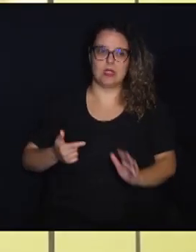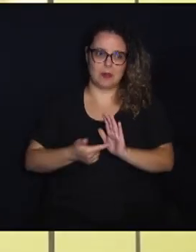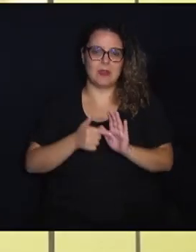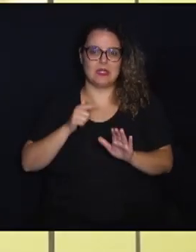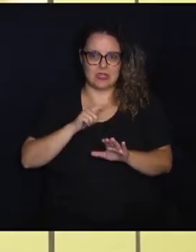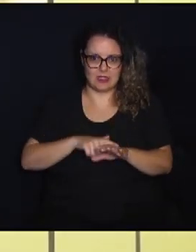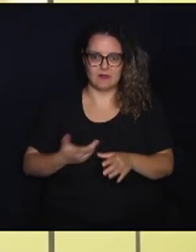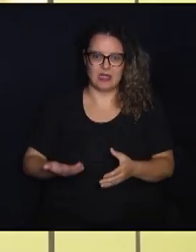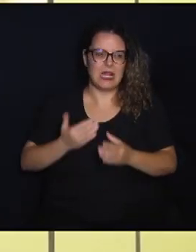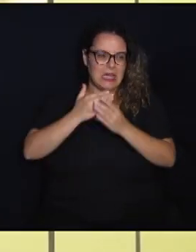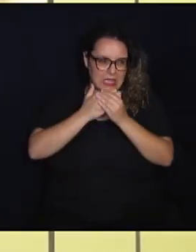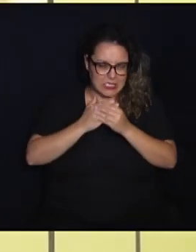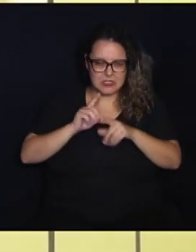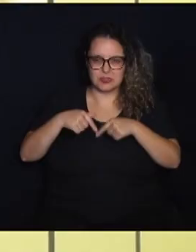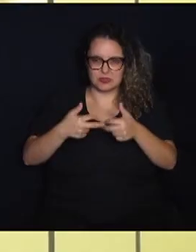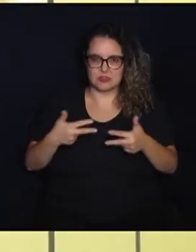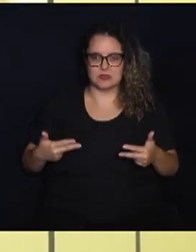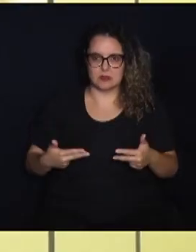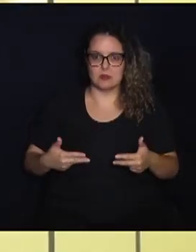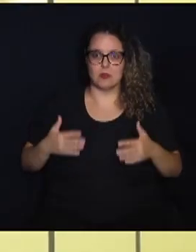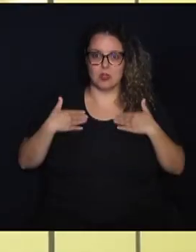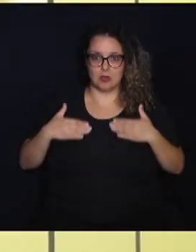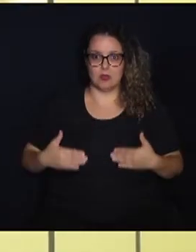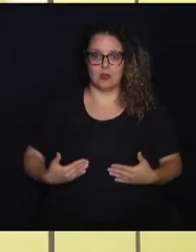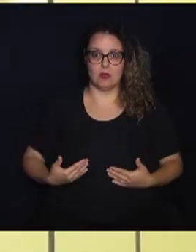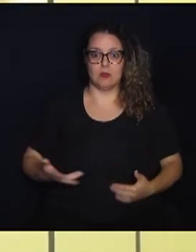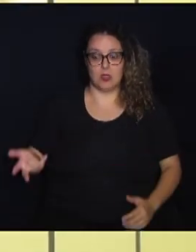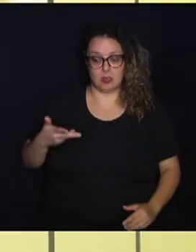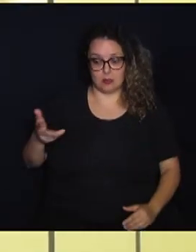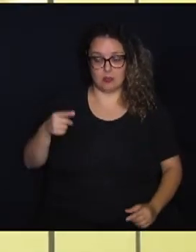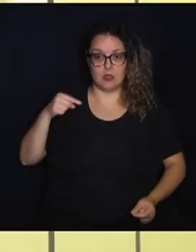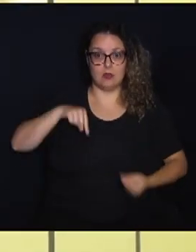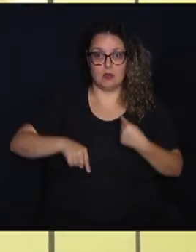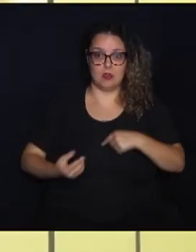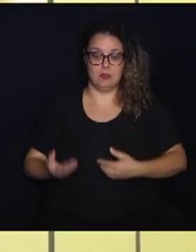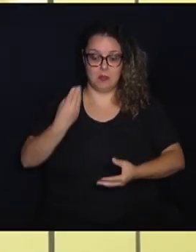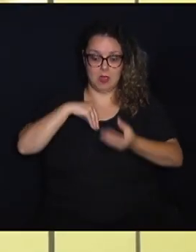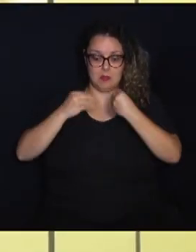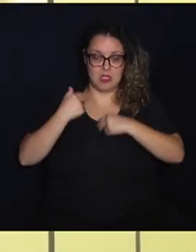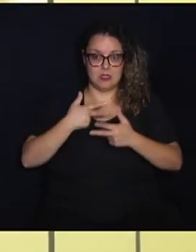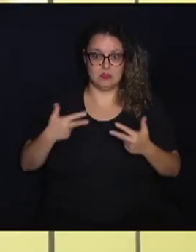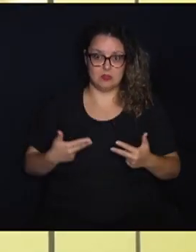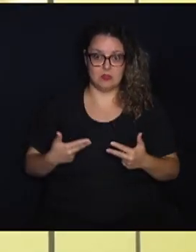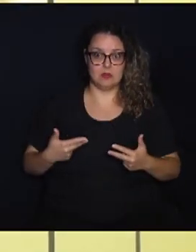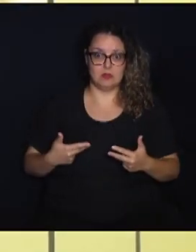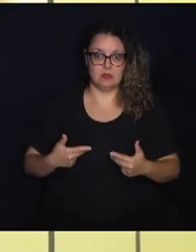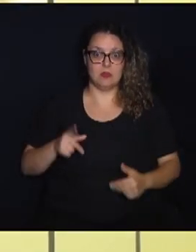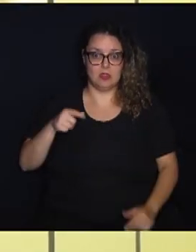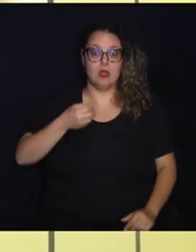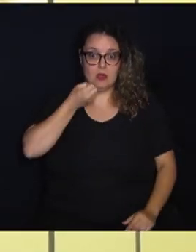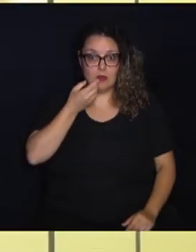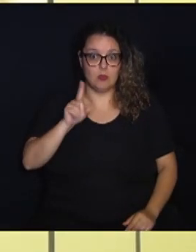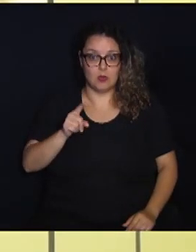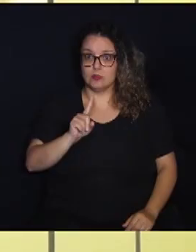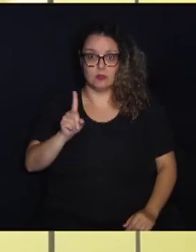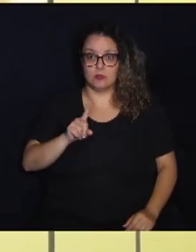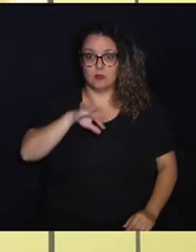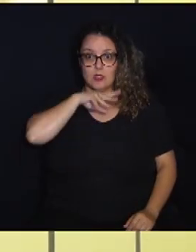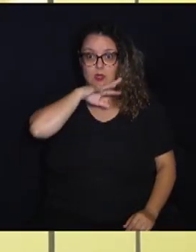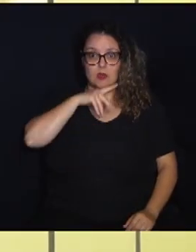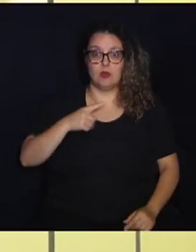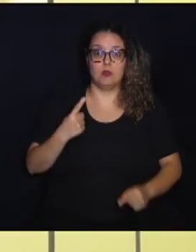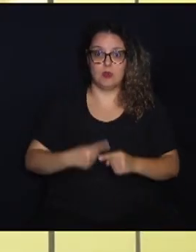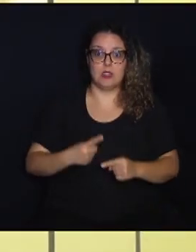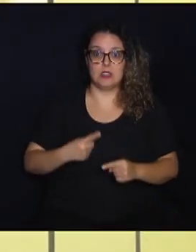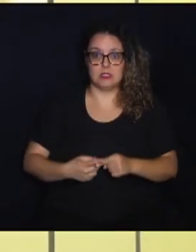corpo acelerar para poder metabolizar esse lixo que está sendo inserido, é bom isso, não é ruim. Porque se